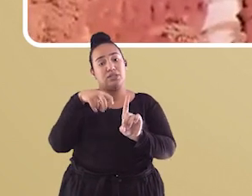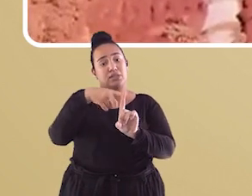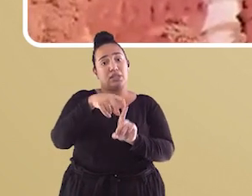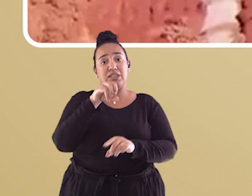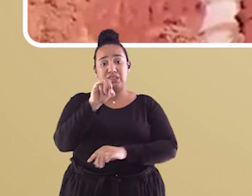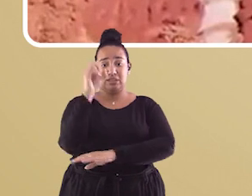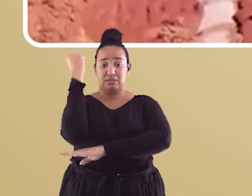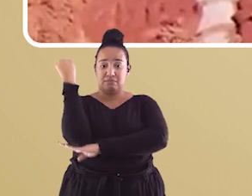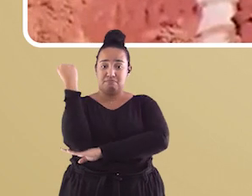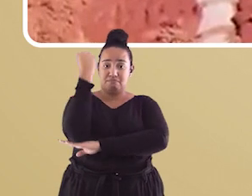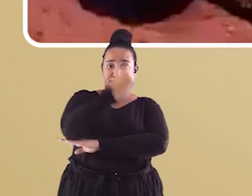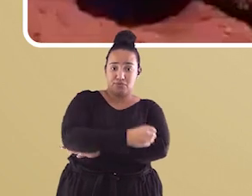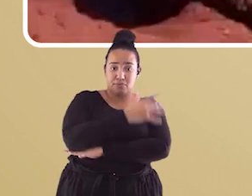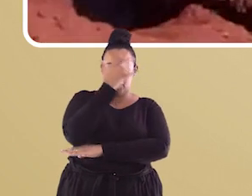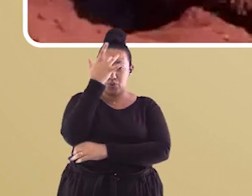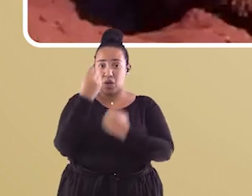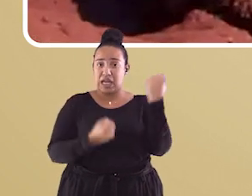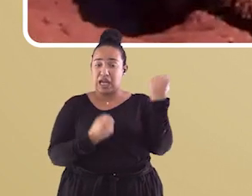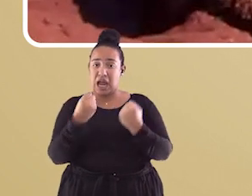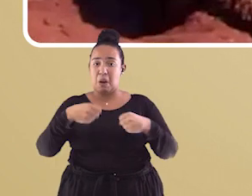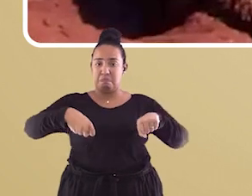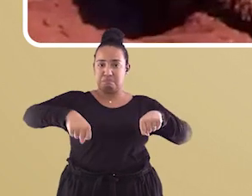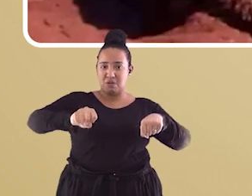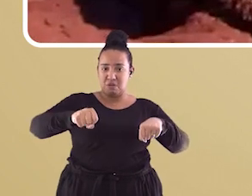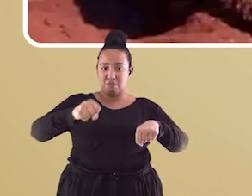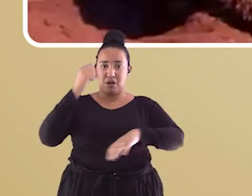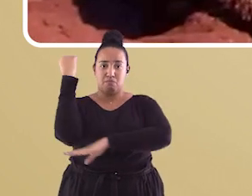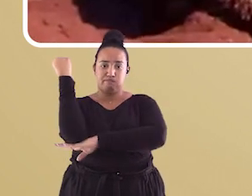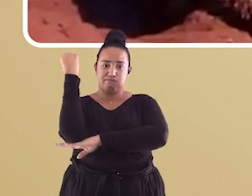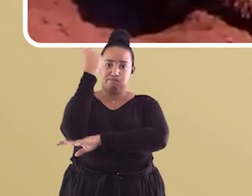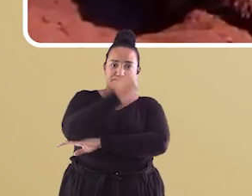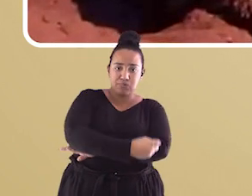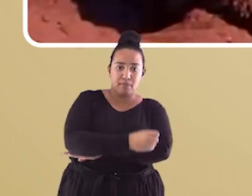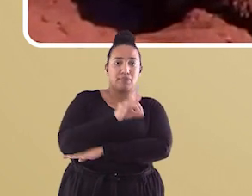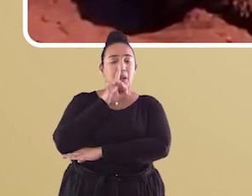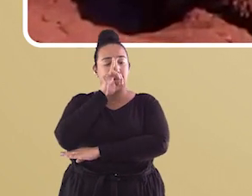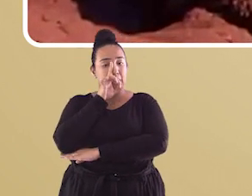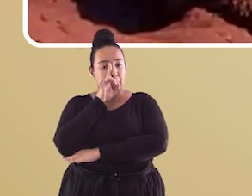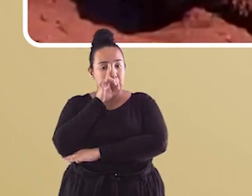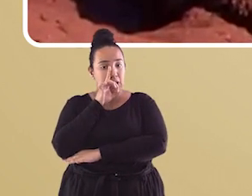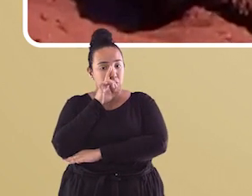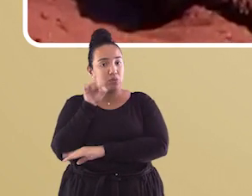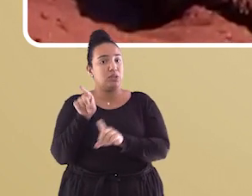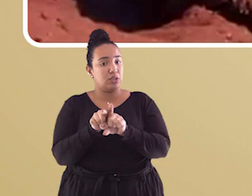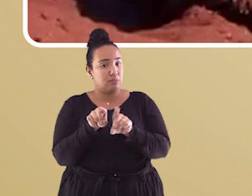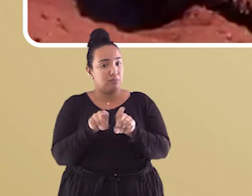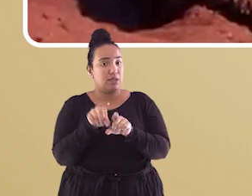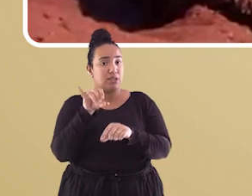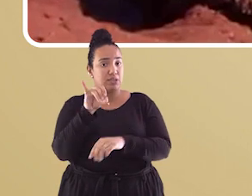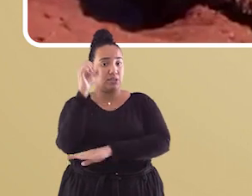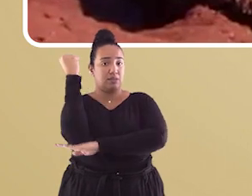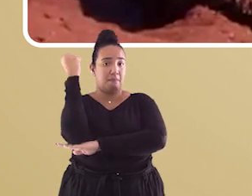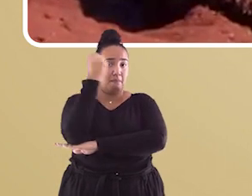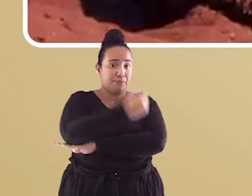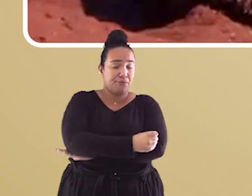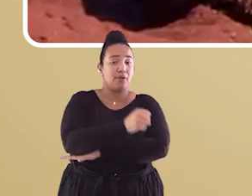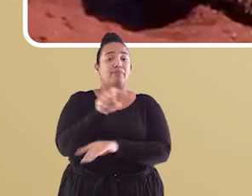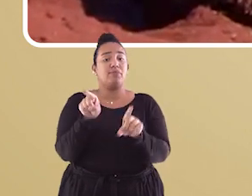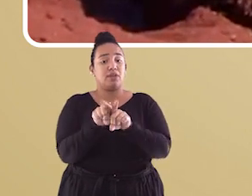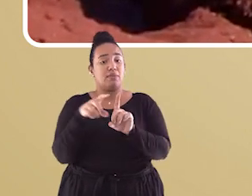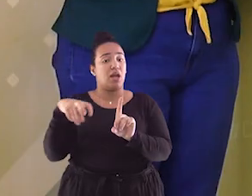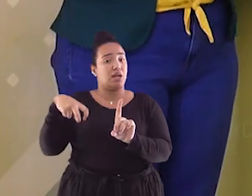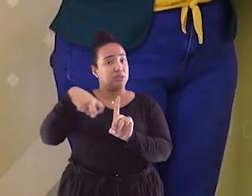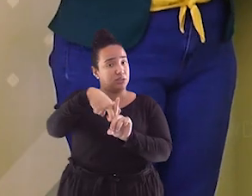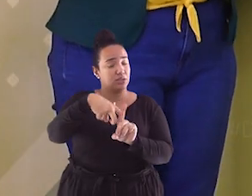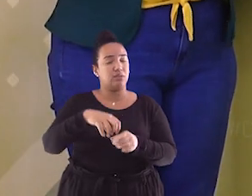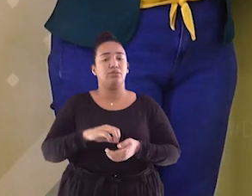de algum morador passando aqui de carro, né? Carro ou moto, né? Então, assim, não é só nem o perigo dele cair, o perigo também de acontecer acidente, como já aconteceu vários nessa